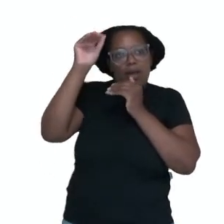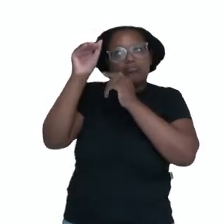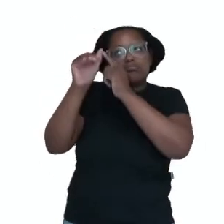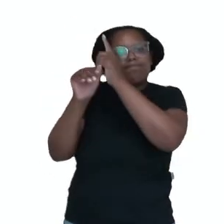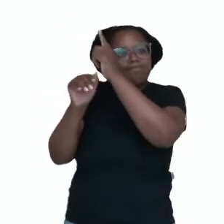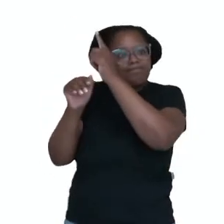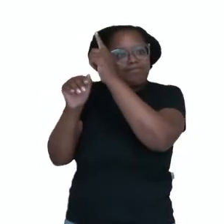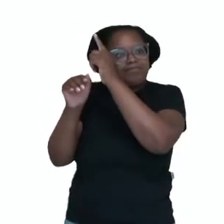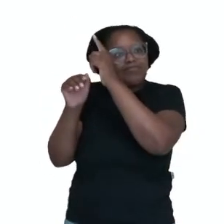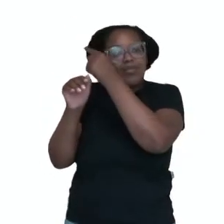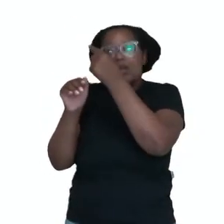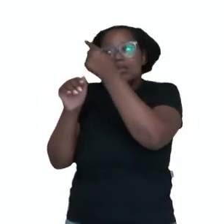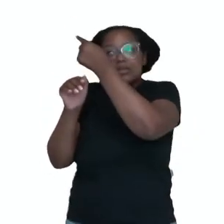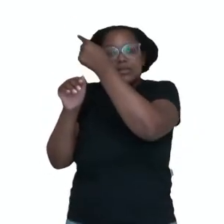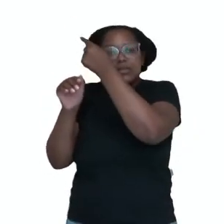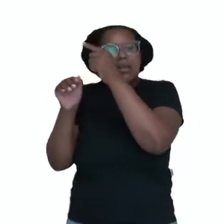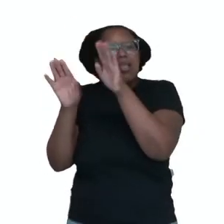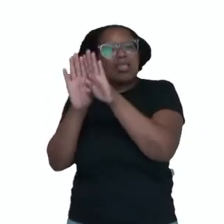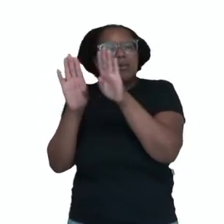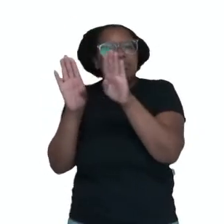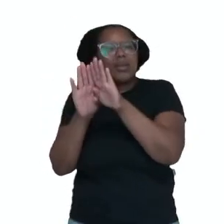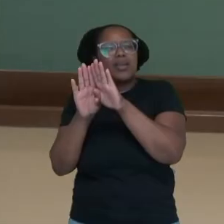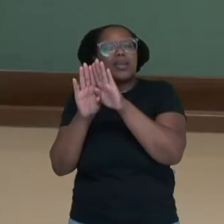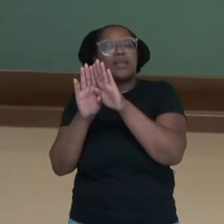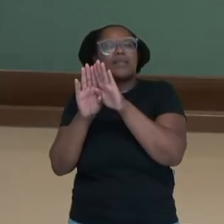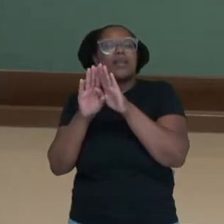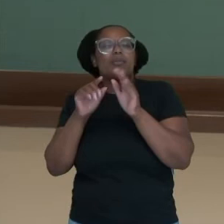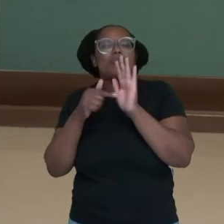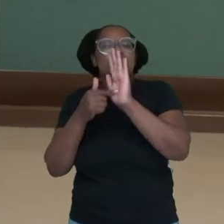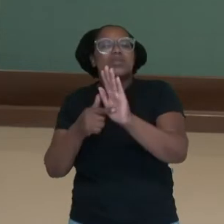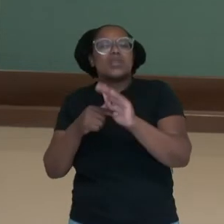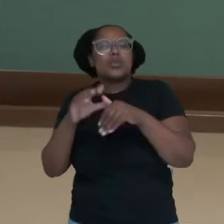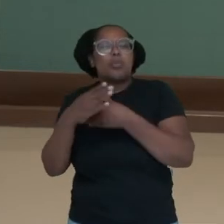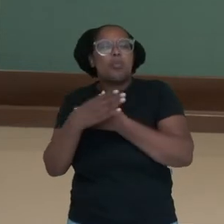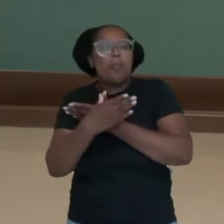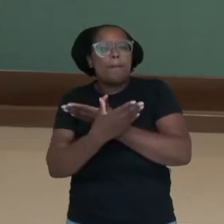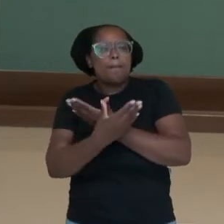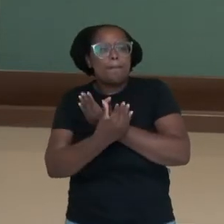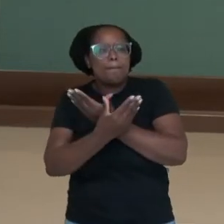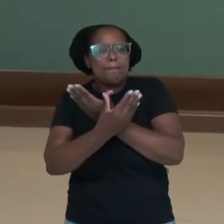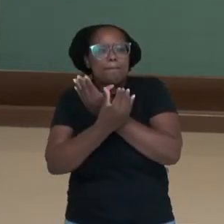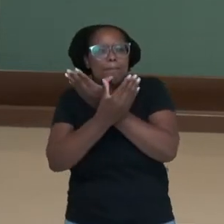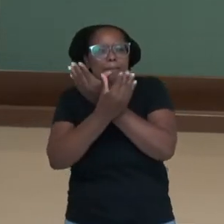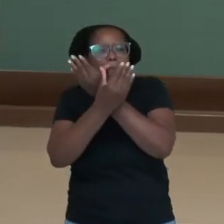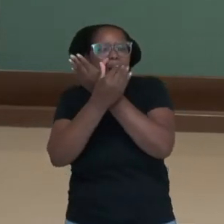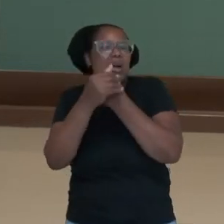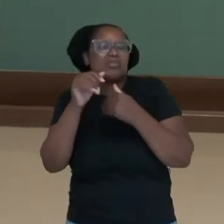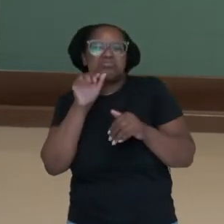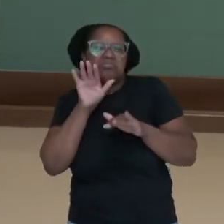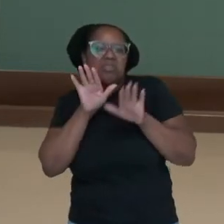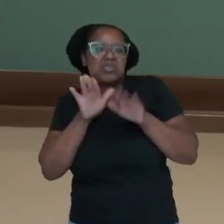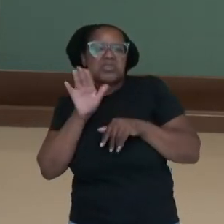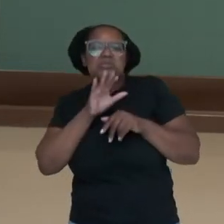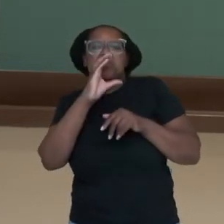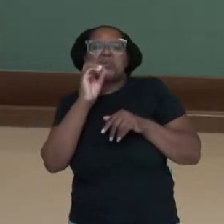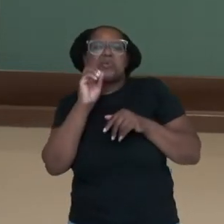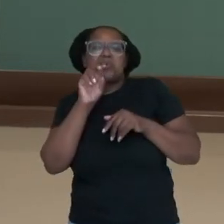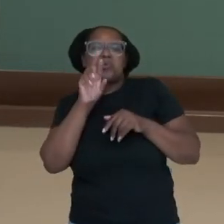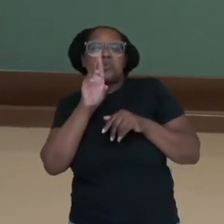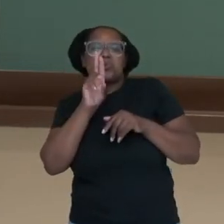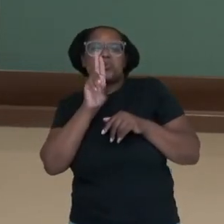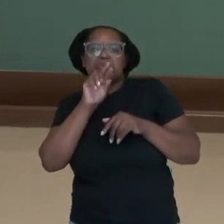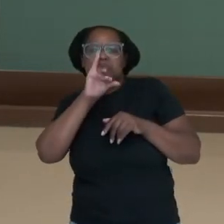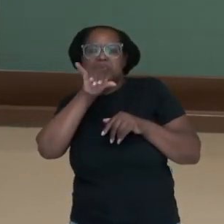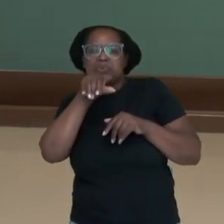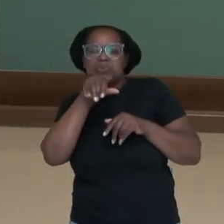está saindo do roedor para uma ave. Provavelmente uma coruja, poderia ser um